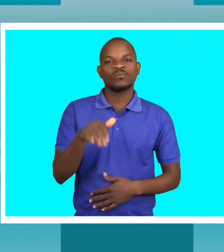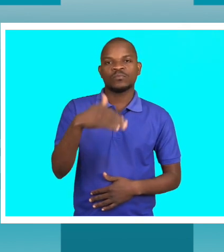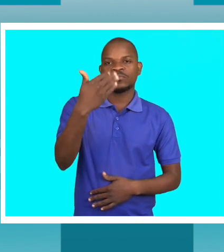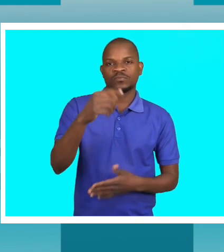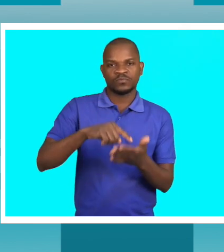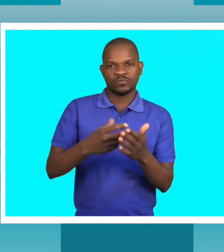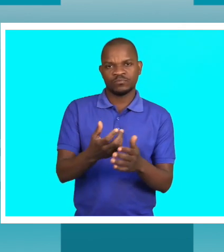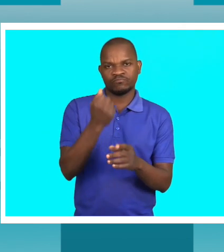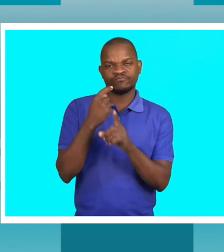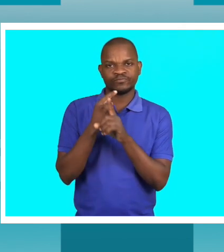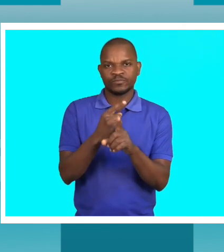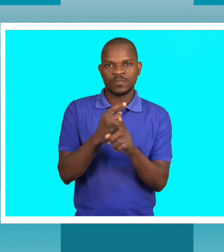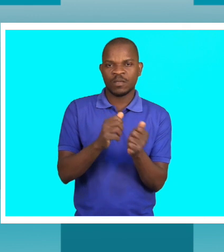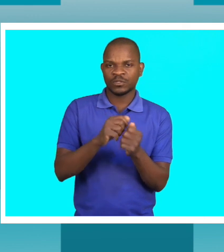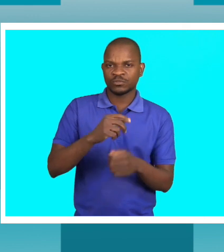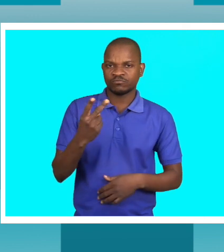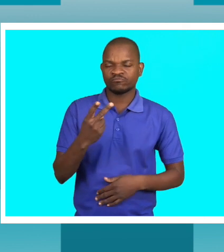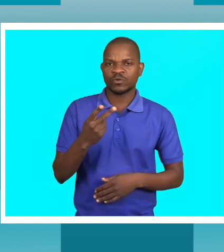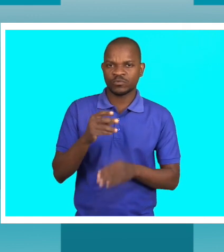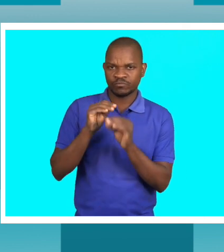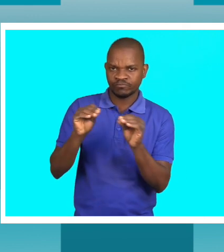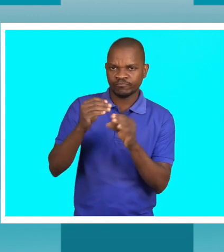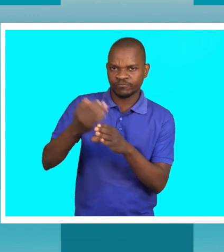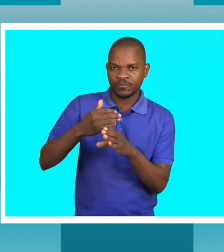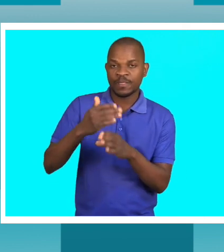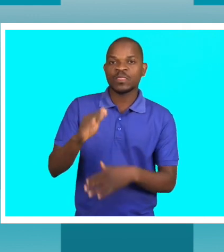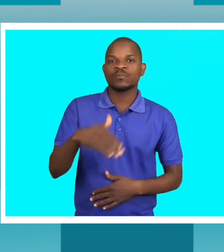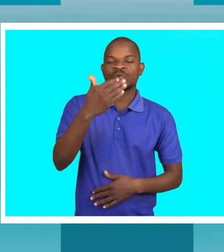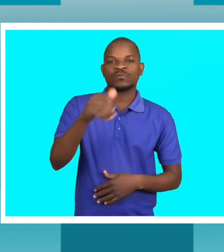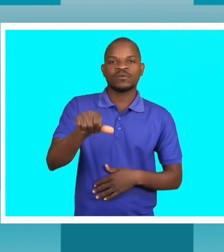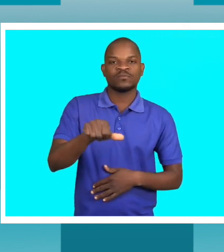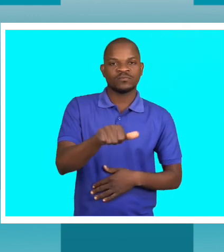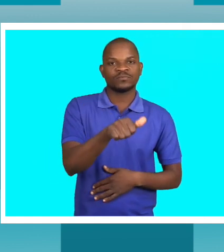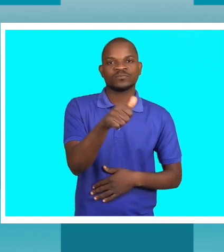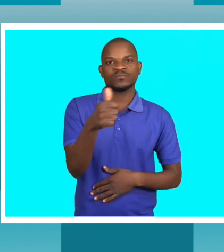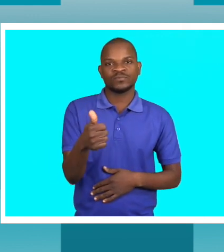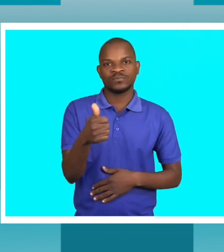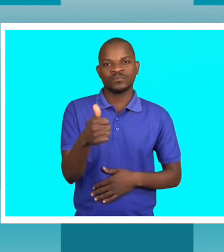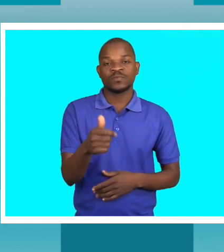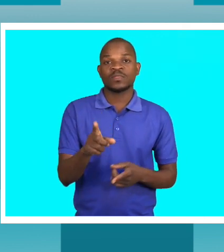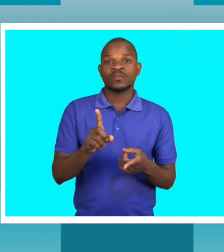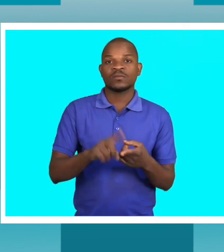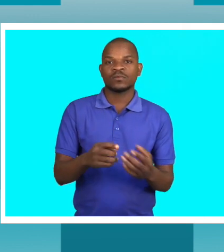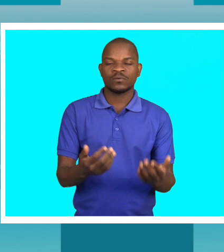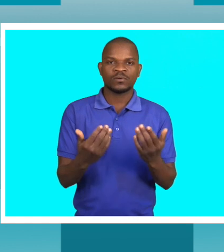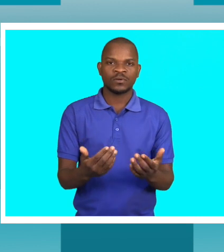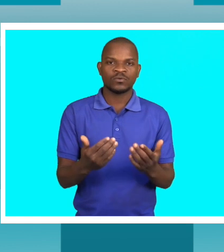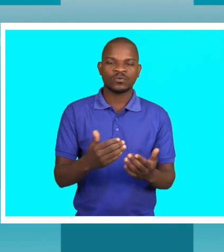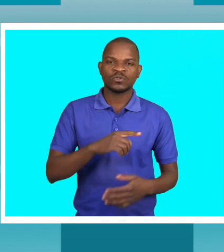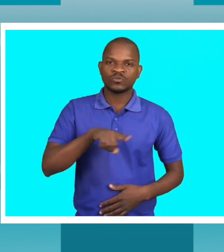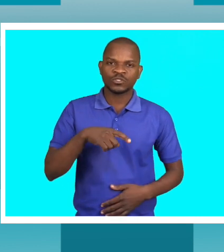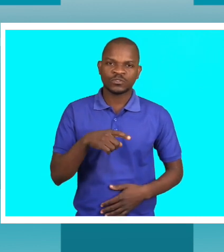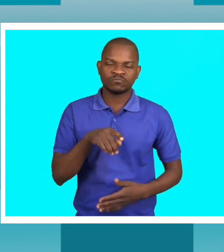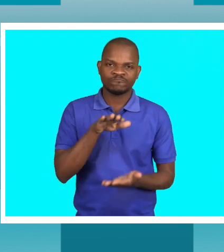festival. Então vamos trabalhar para que a gente possa, no próximo festival, fazer o melhor de nós. E nesse instante